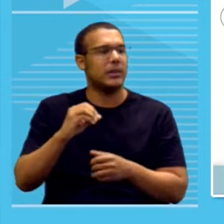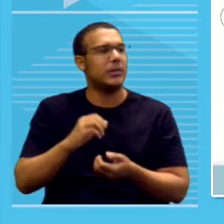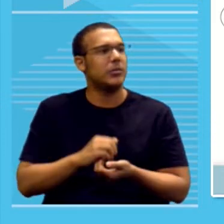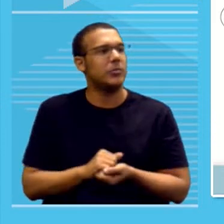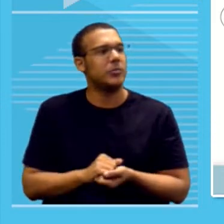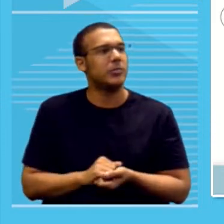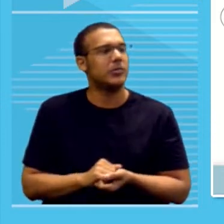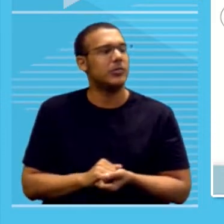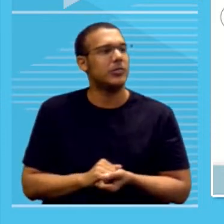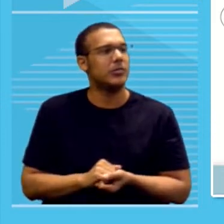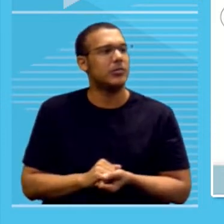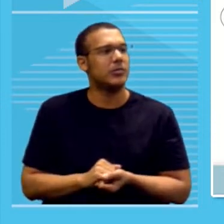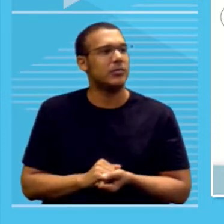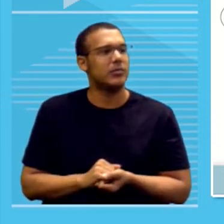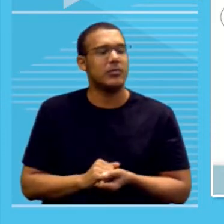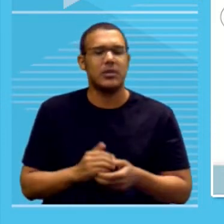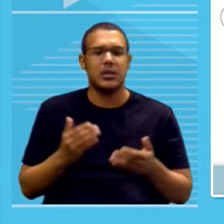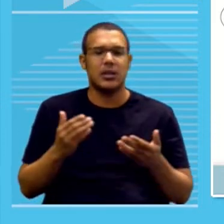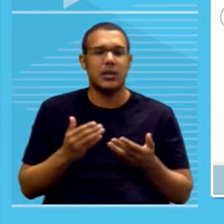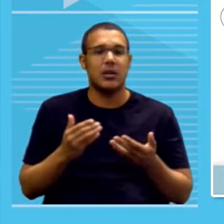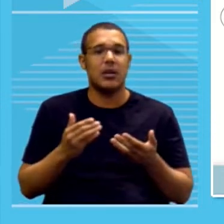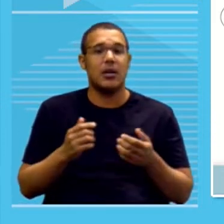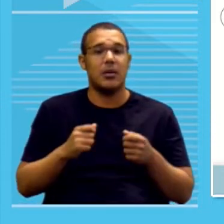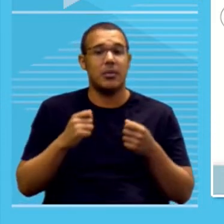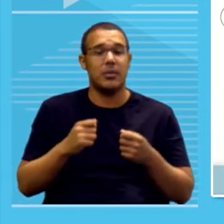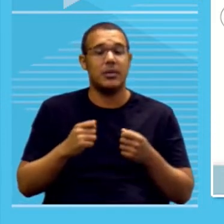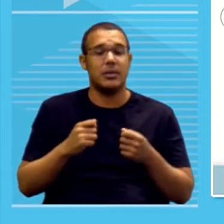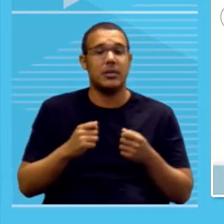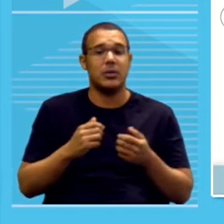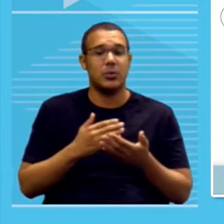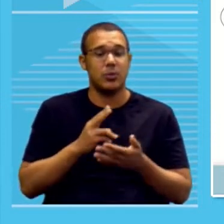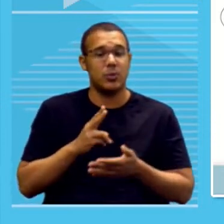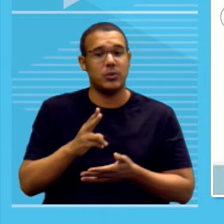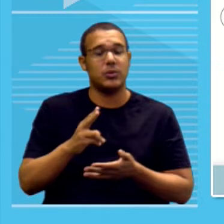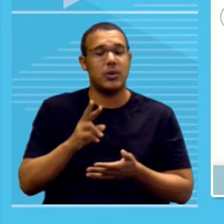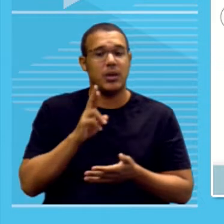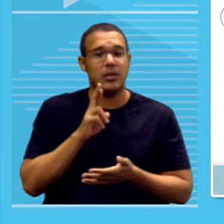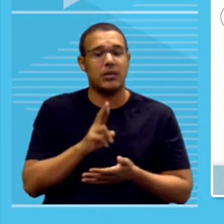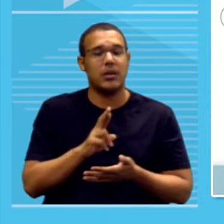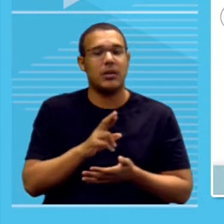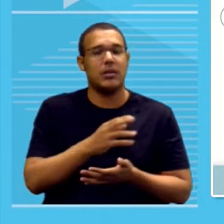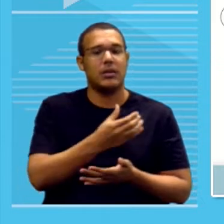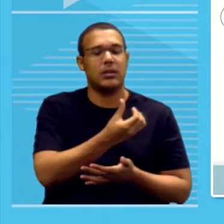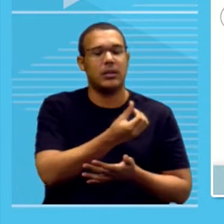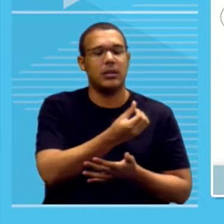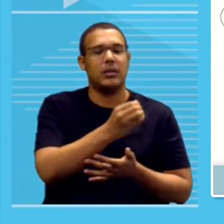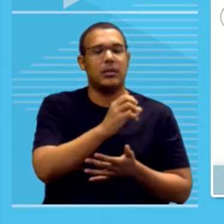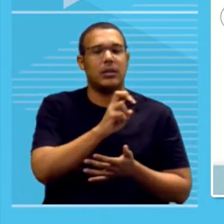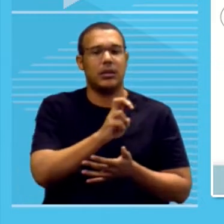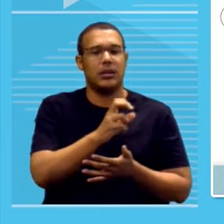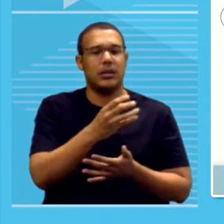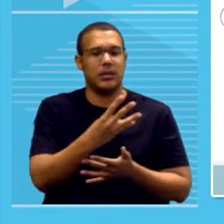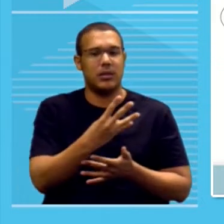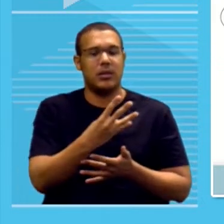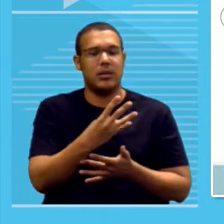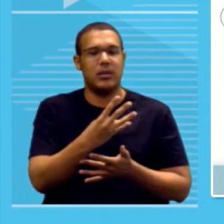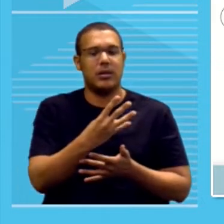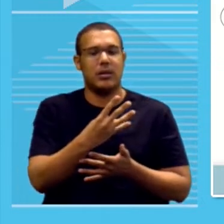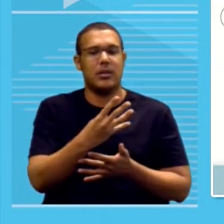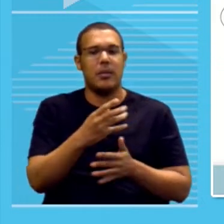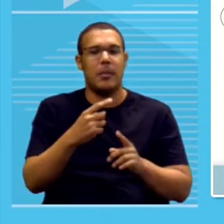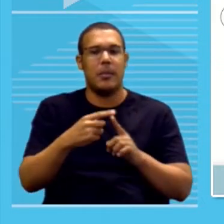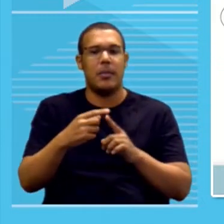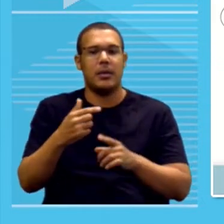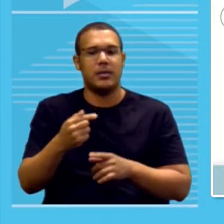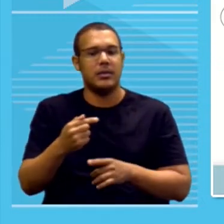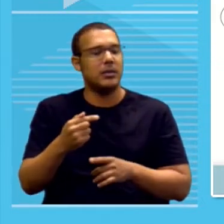Prof e aqui o senhor faz agora vamos desenvolver a nossa questão vai ficar 64 + 7